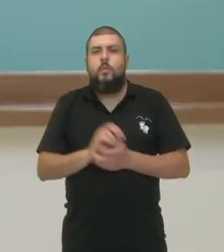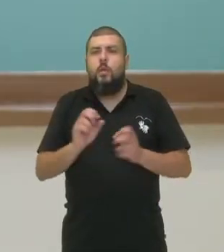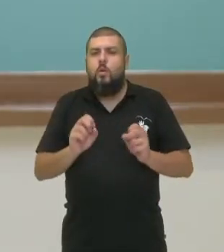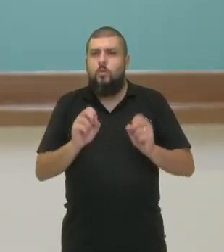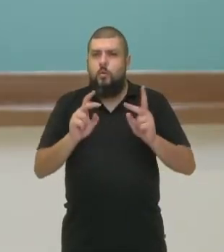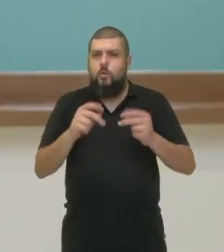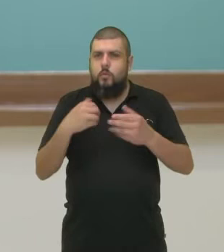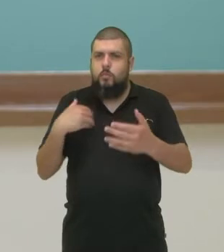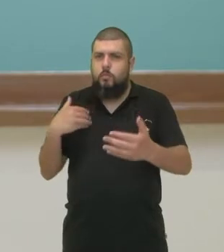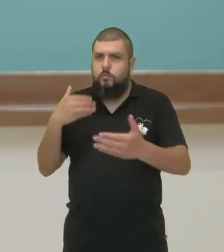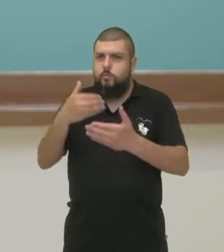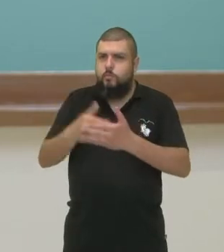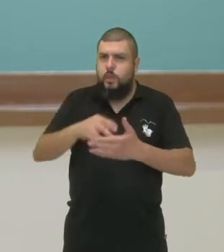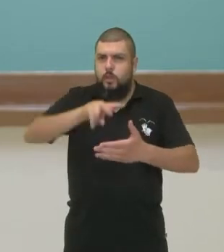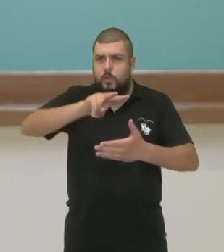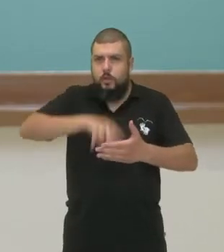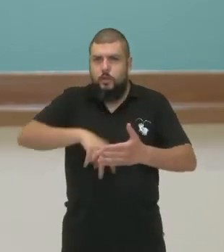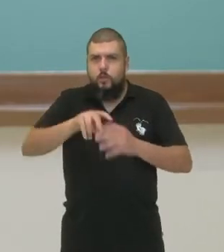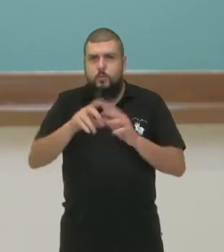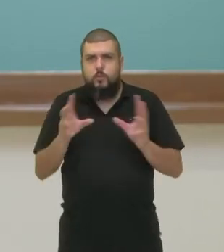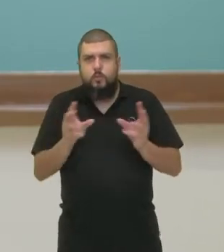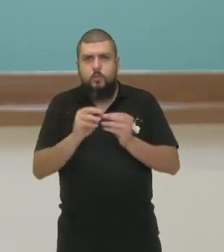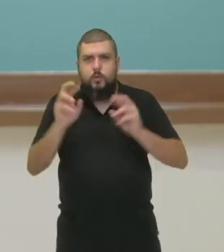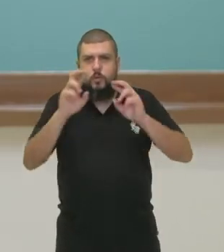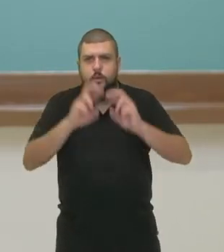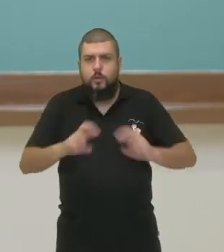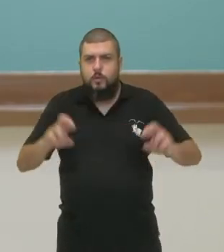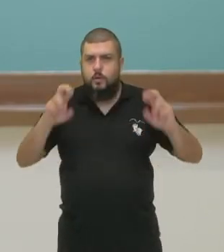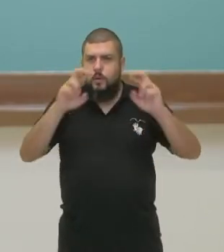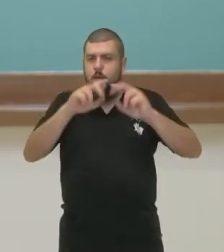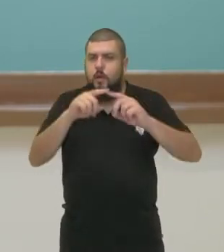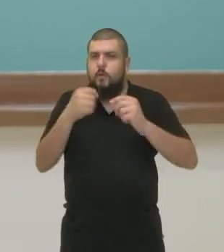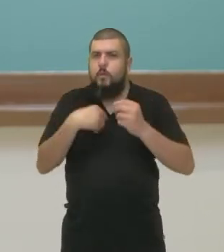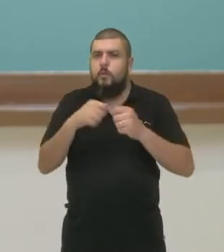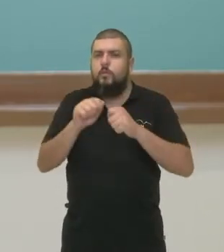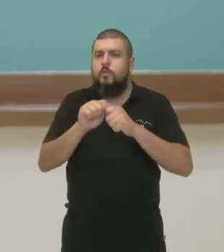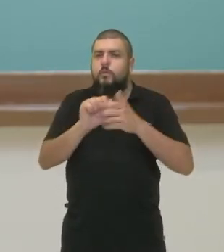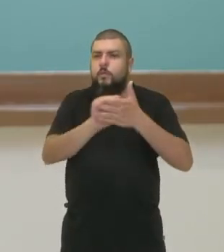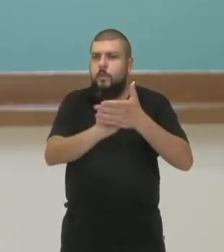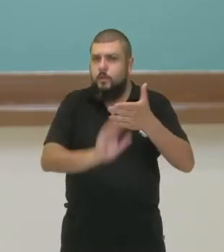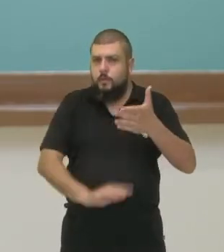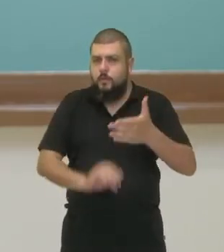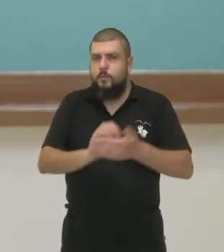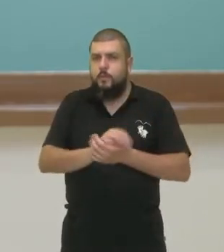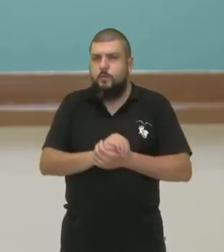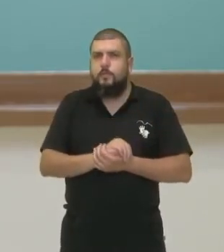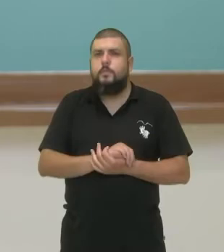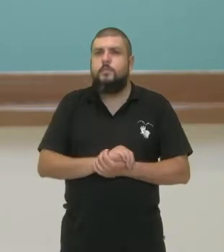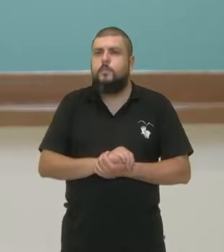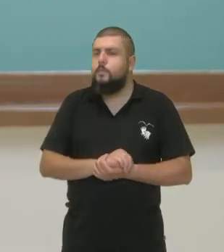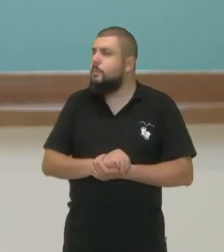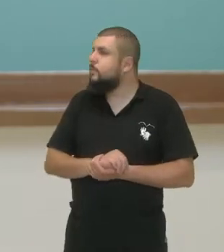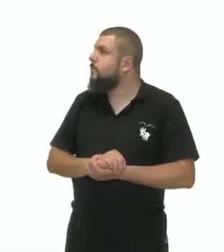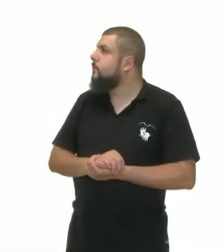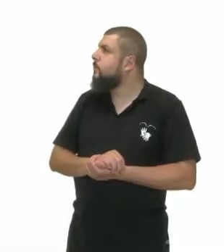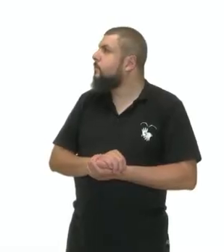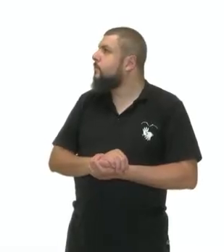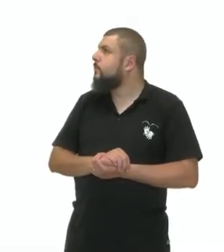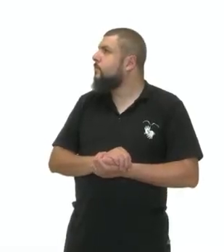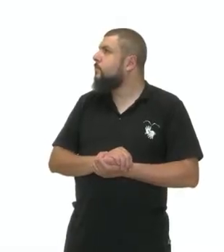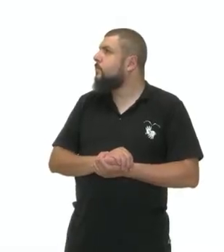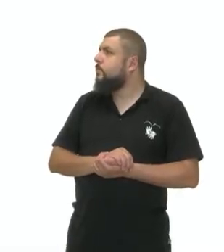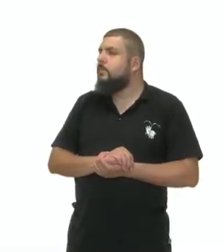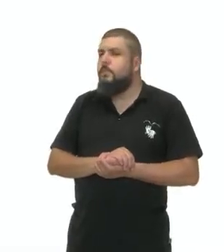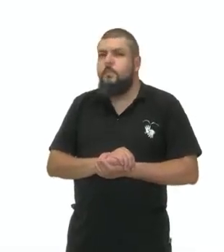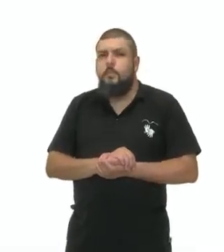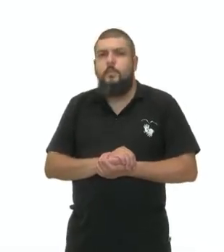dessa pequena leitura que fizemos do fragmento do texto, vamos para a nossa primeira atividade. O que consiste a nossa primeira atividade? Com base na